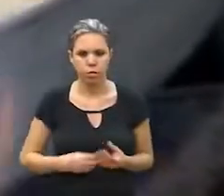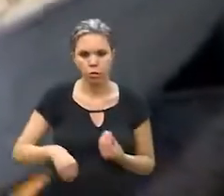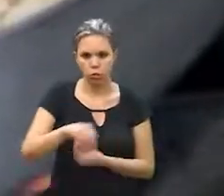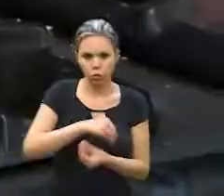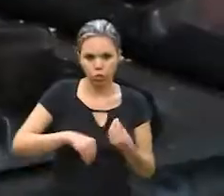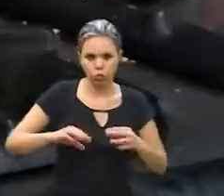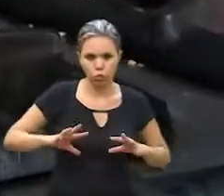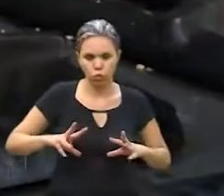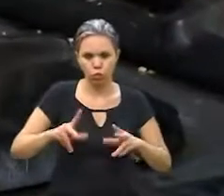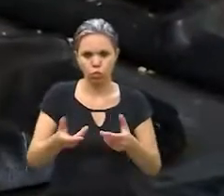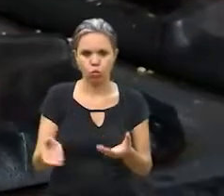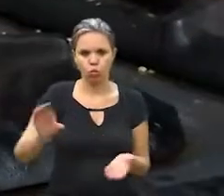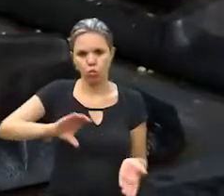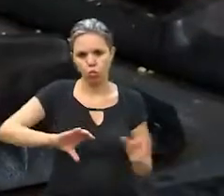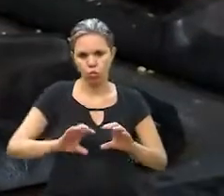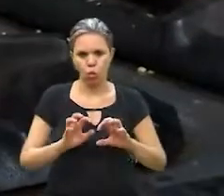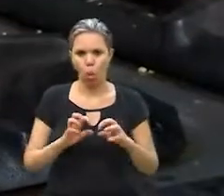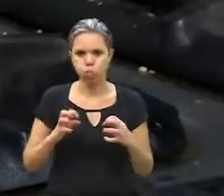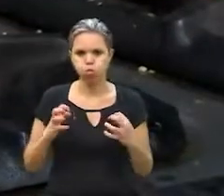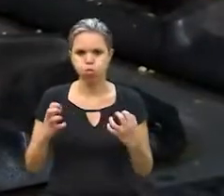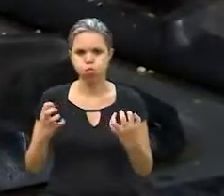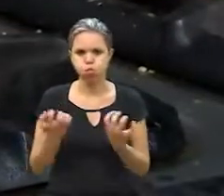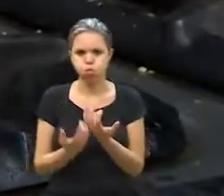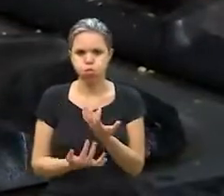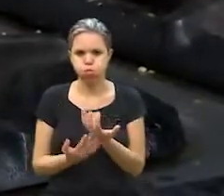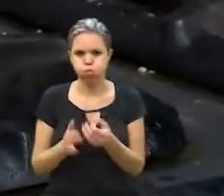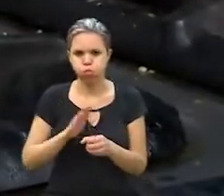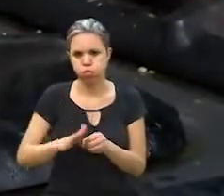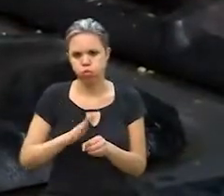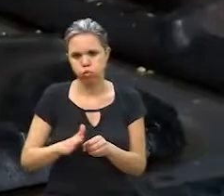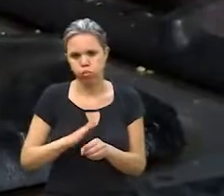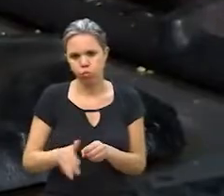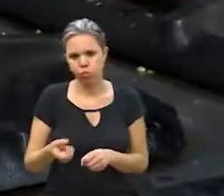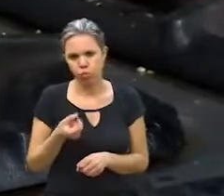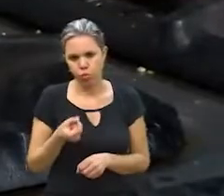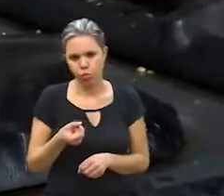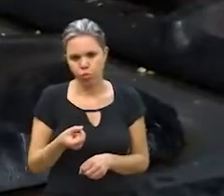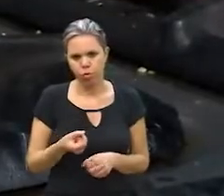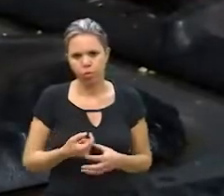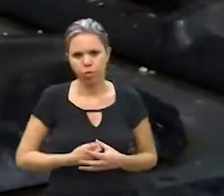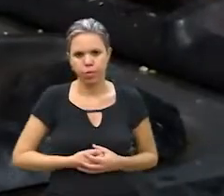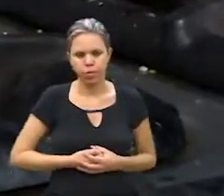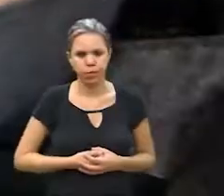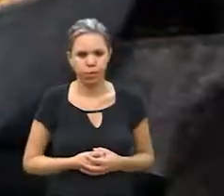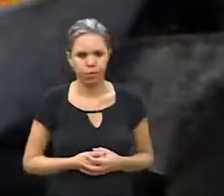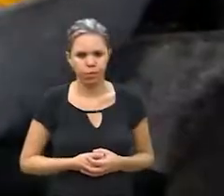Misturou tudo? Coloque a abóbora cozida, picadas em cubos.